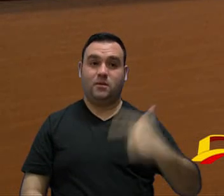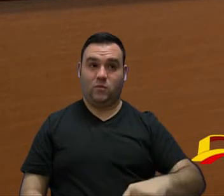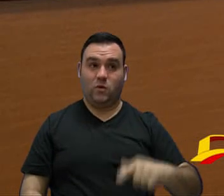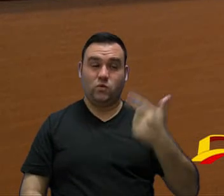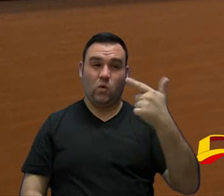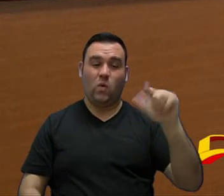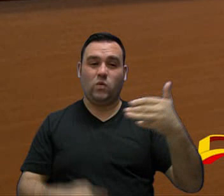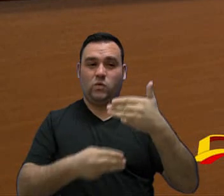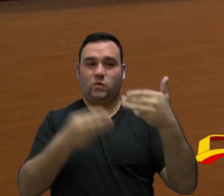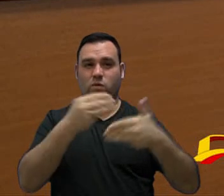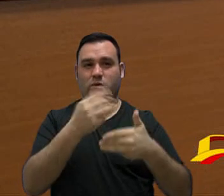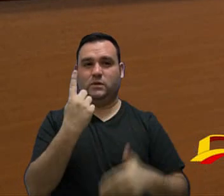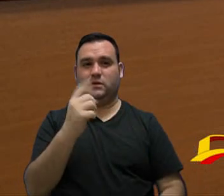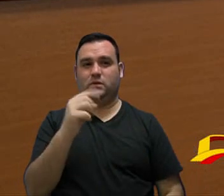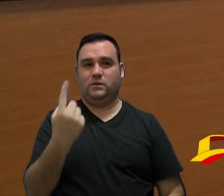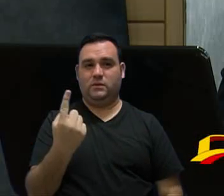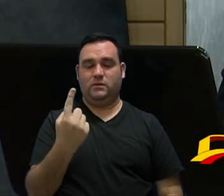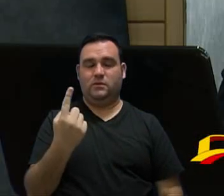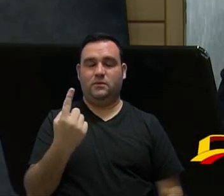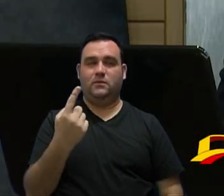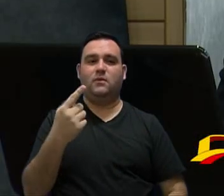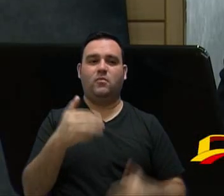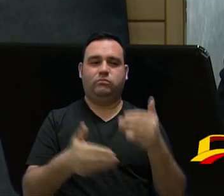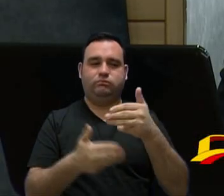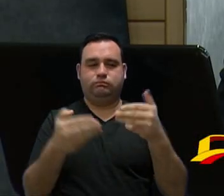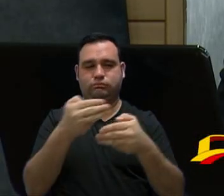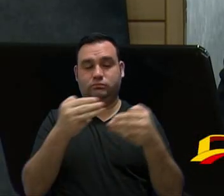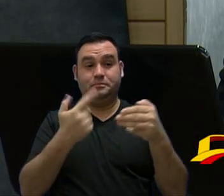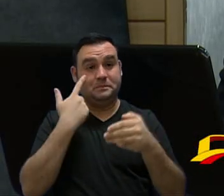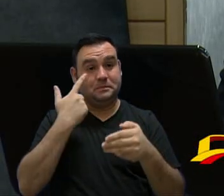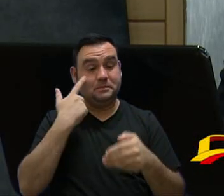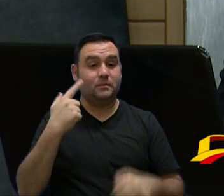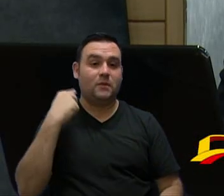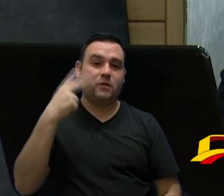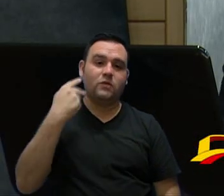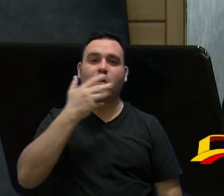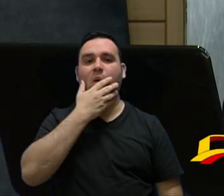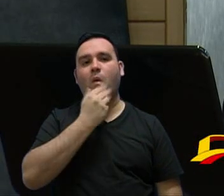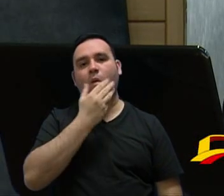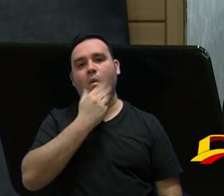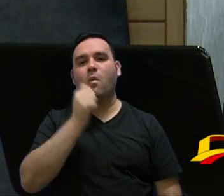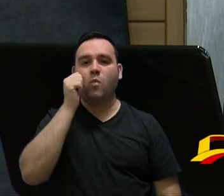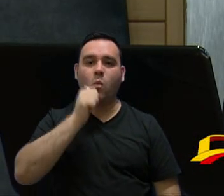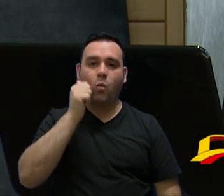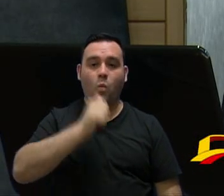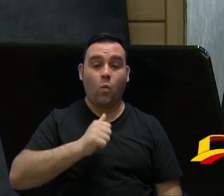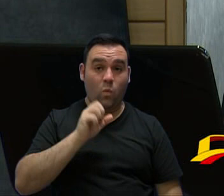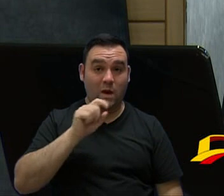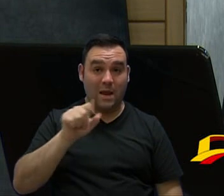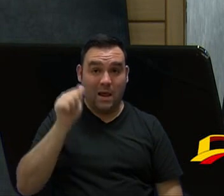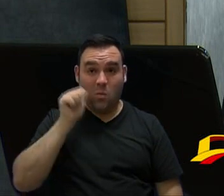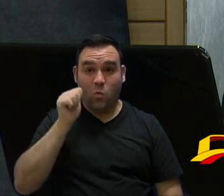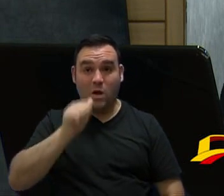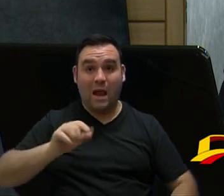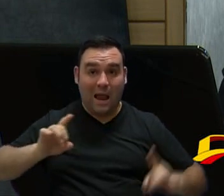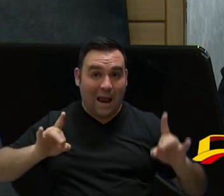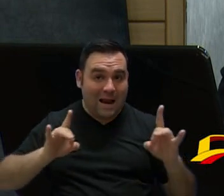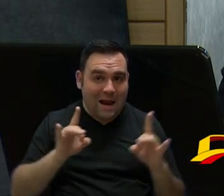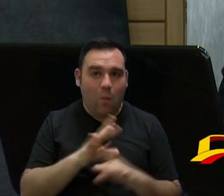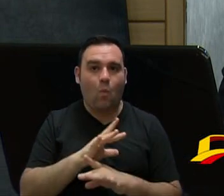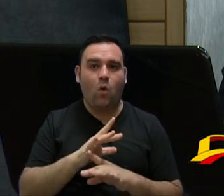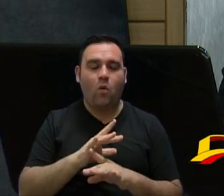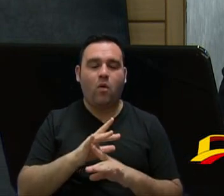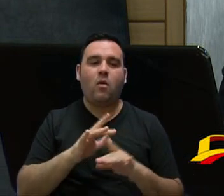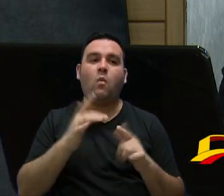depois tem outro slide de 101 página eu gostaria de ver com as vereadores vereadores que estão presentes se assim que ela acabar esse